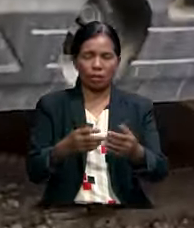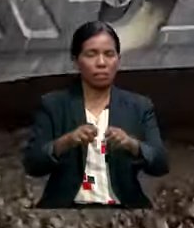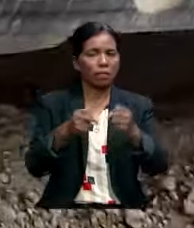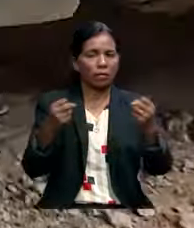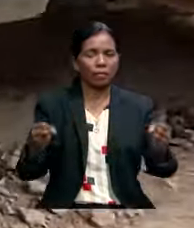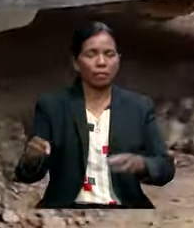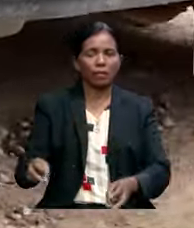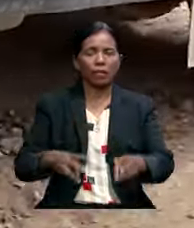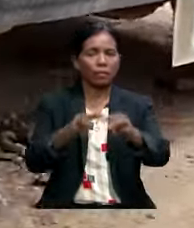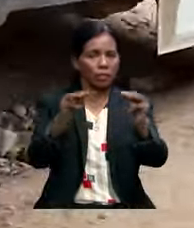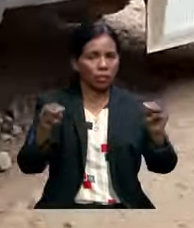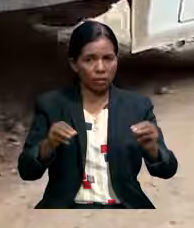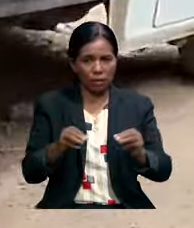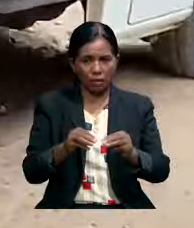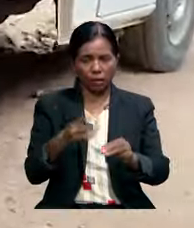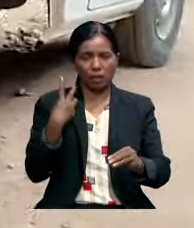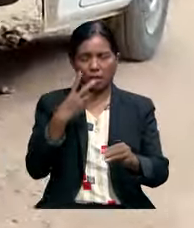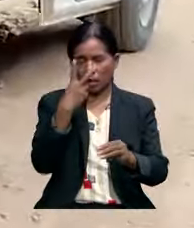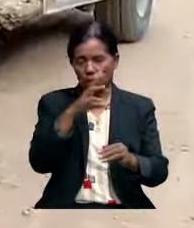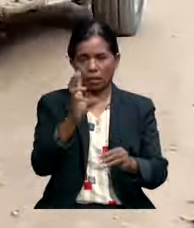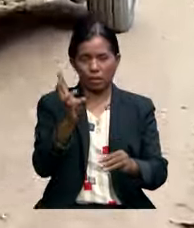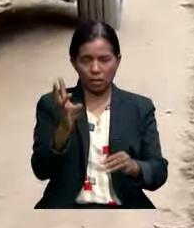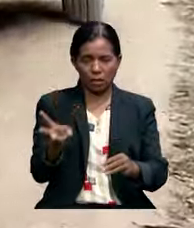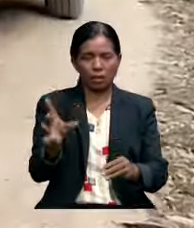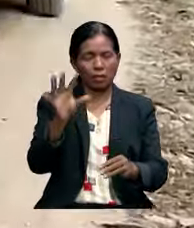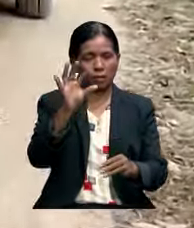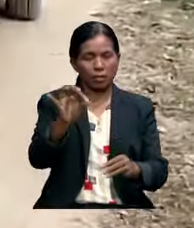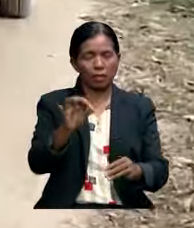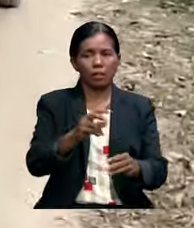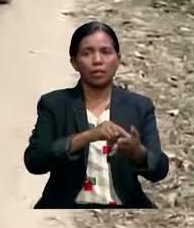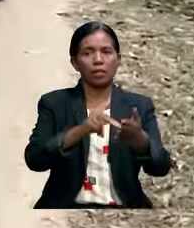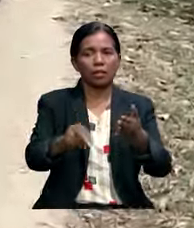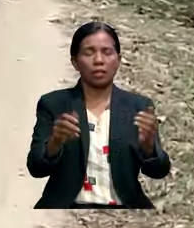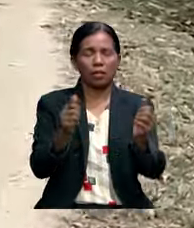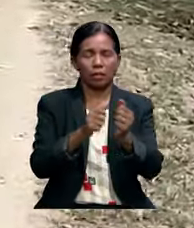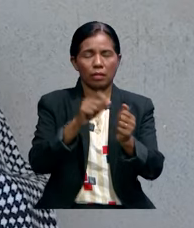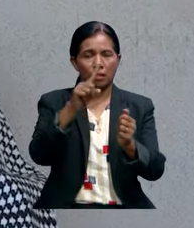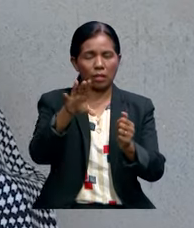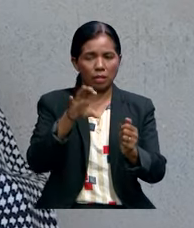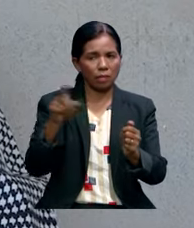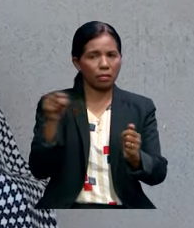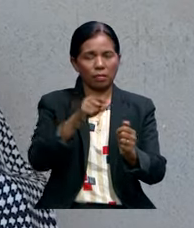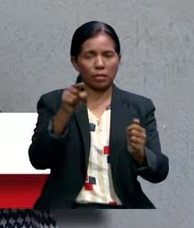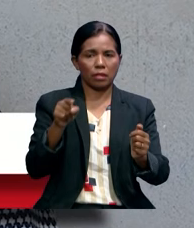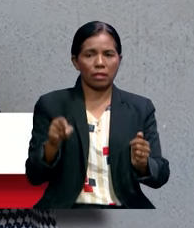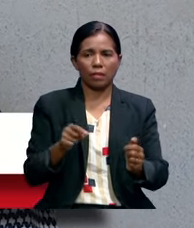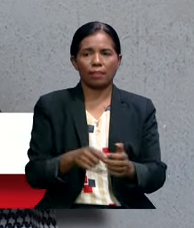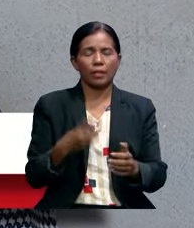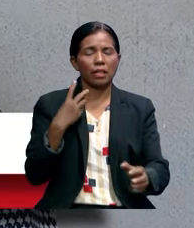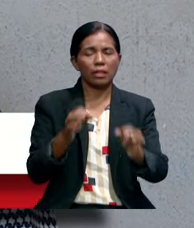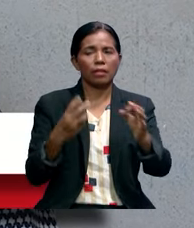estrada municipal nem 79% e estrada rural nem no, quase sempre 100%. E tá quando vai